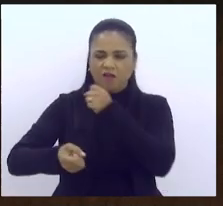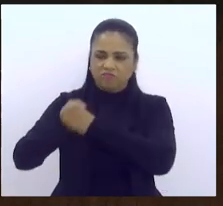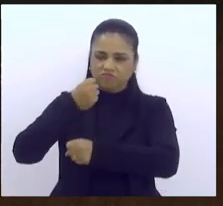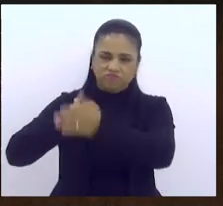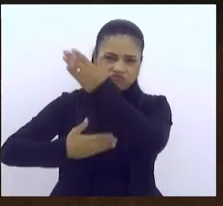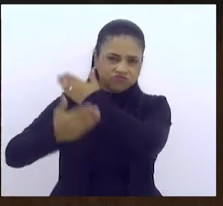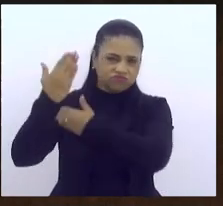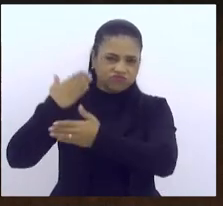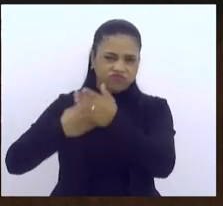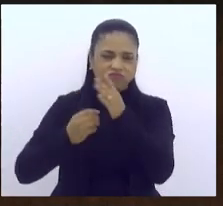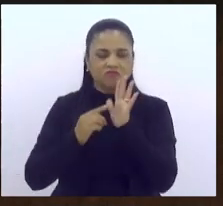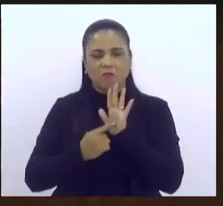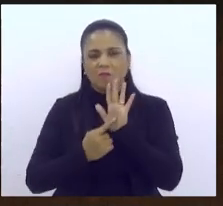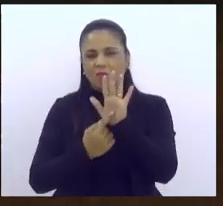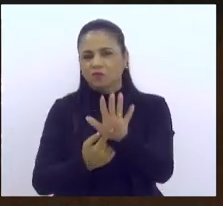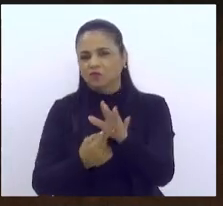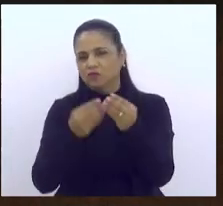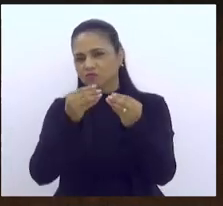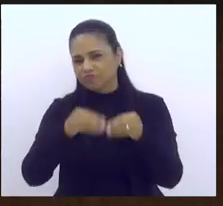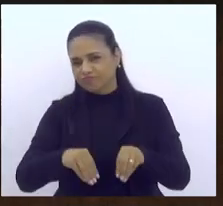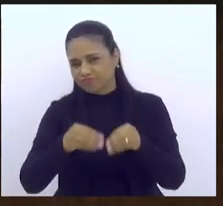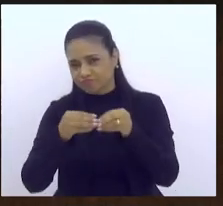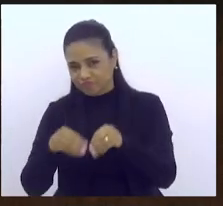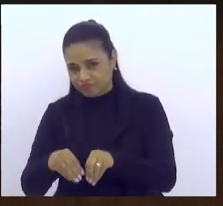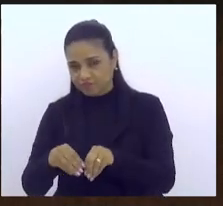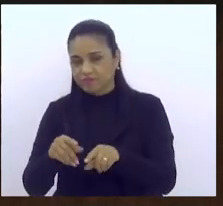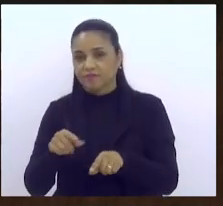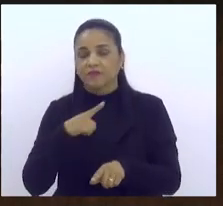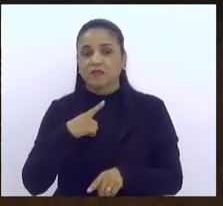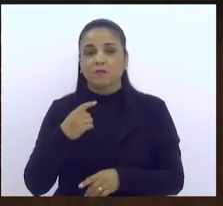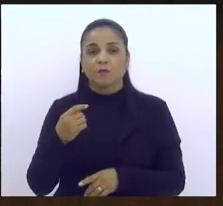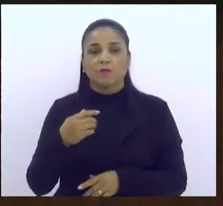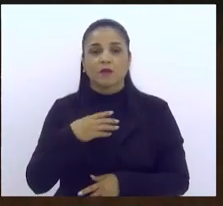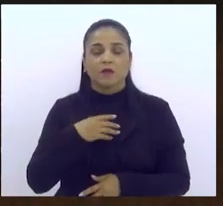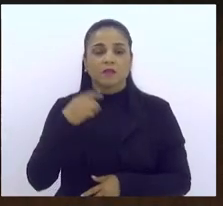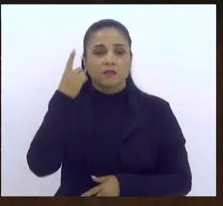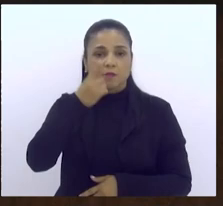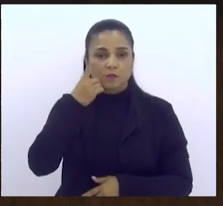os seus déficits. Quando nós temos uma deputada sequestrada,